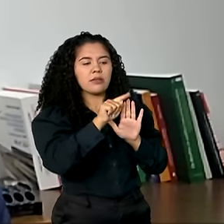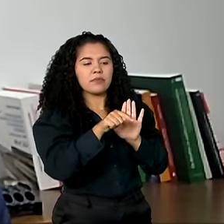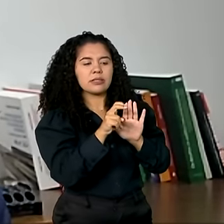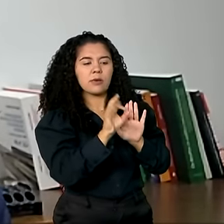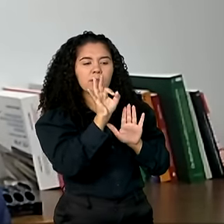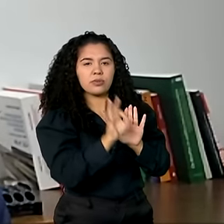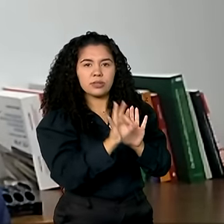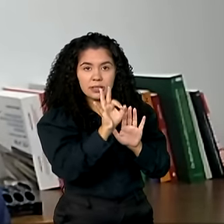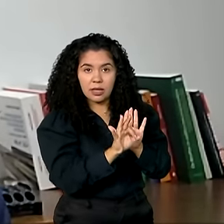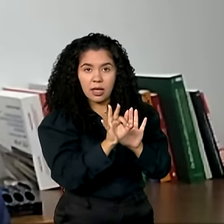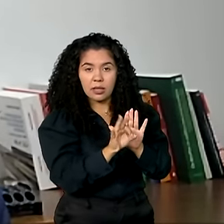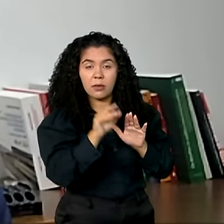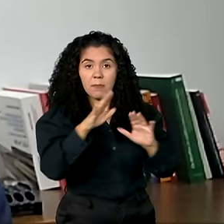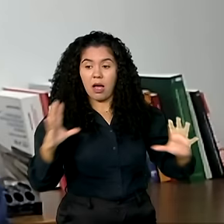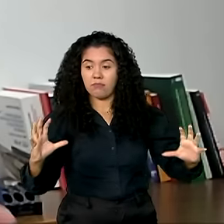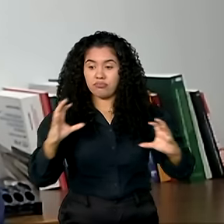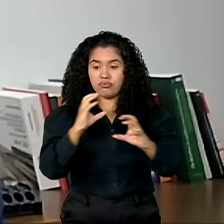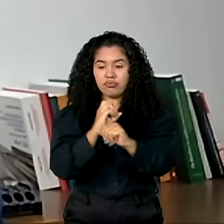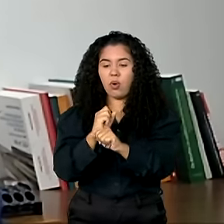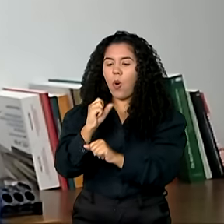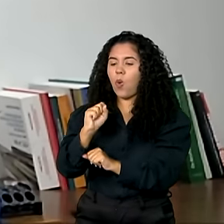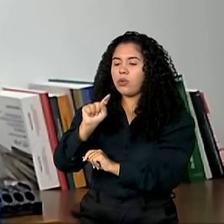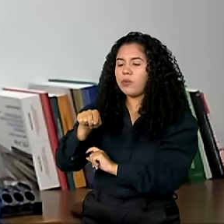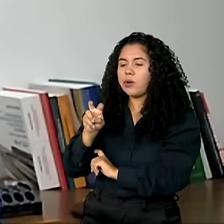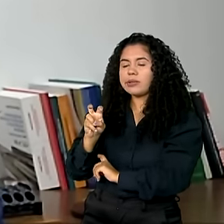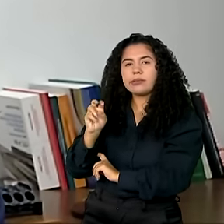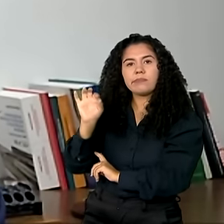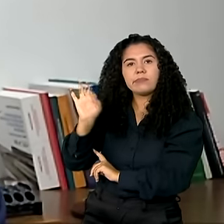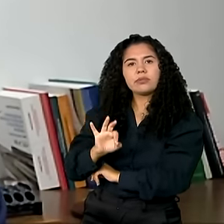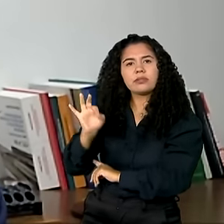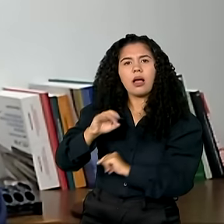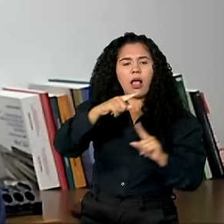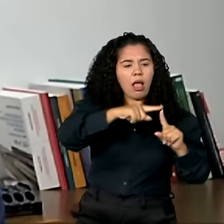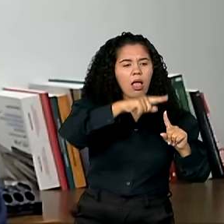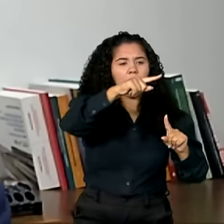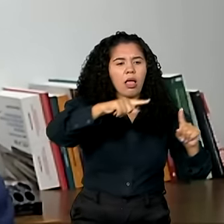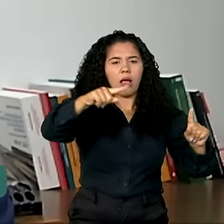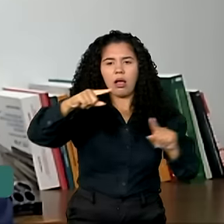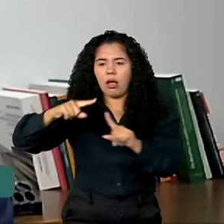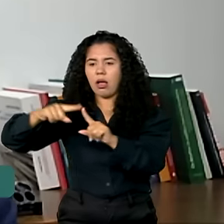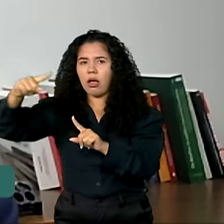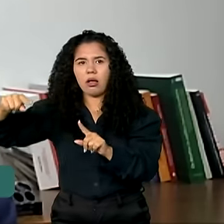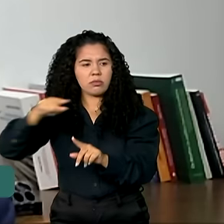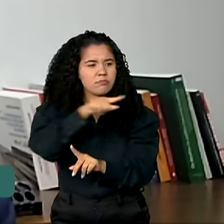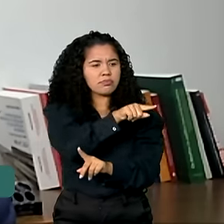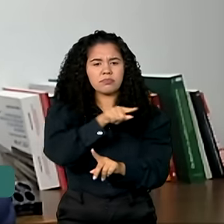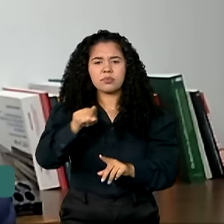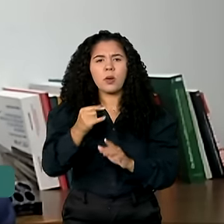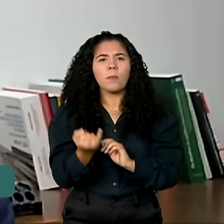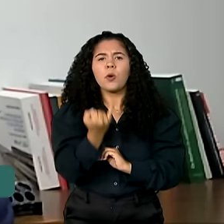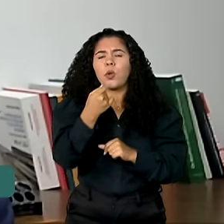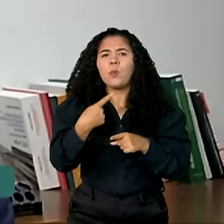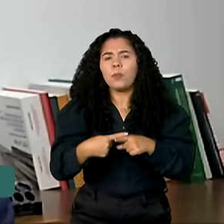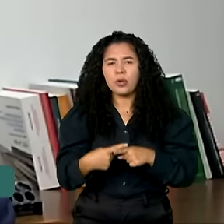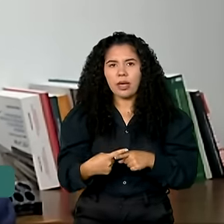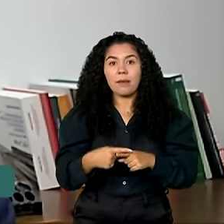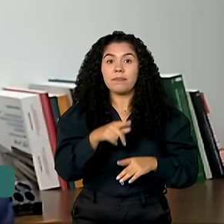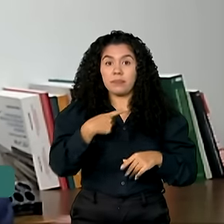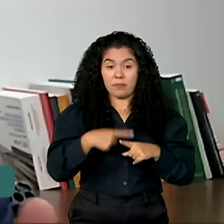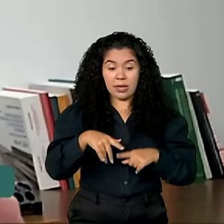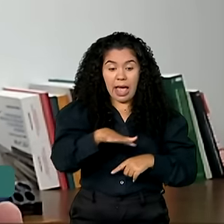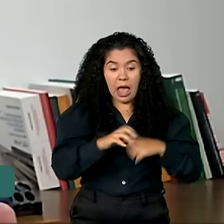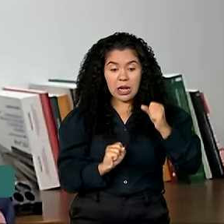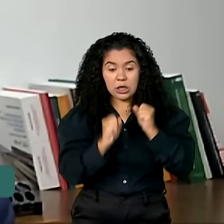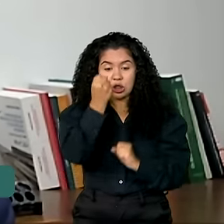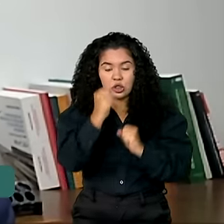cresceu 8,6%. Por que esses dois indicadores são importantes para a gente? Porque a indústria está sendo puxada por bens de consumo